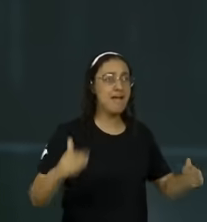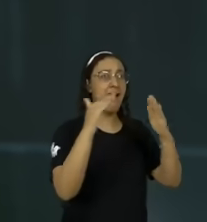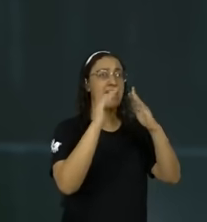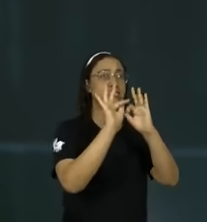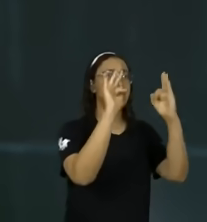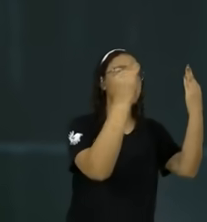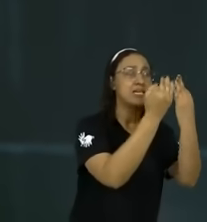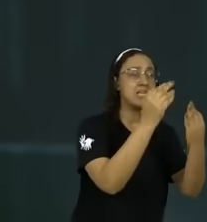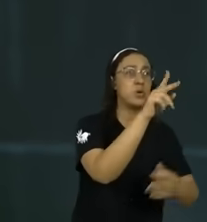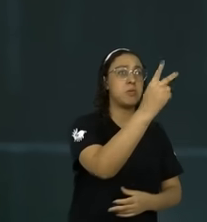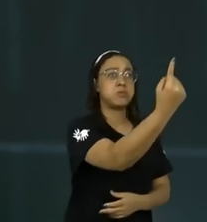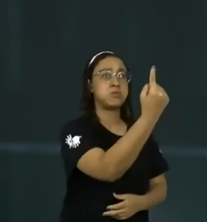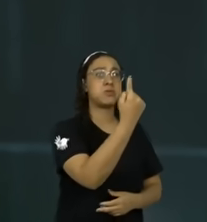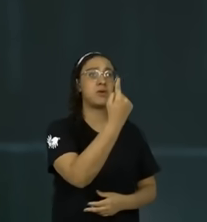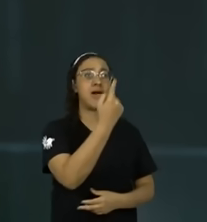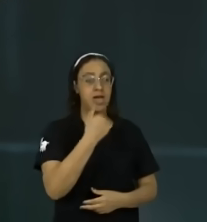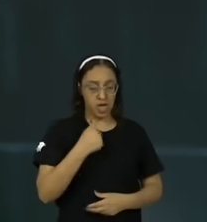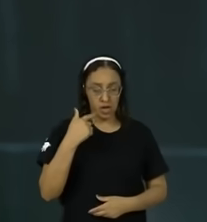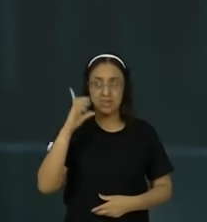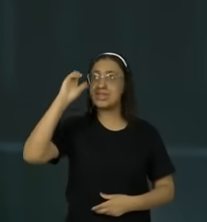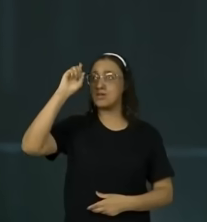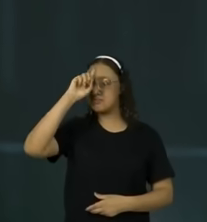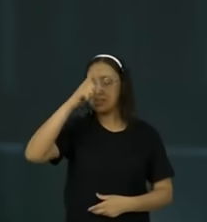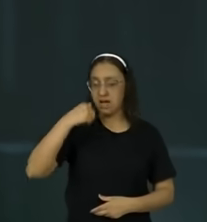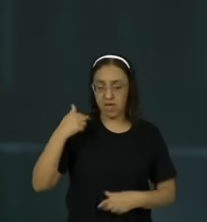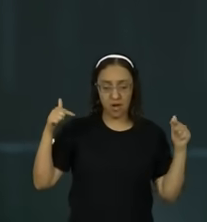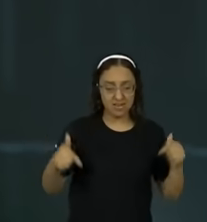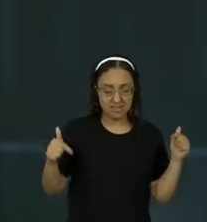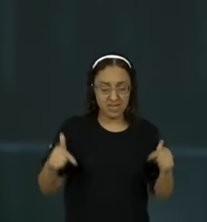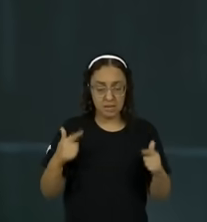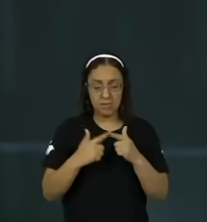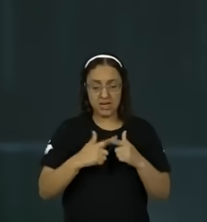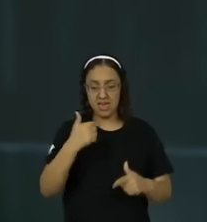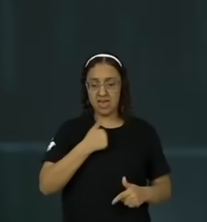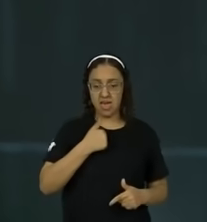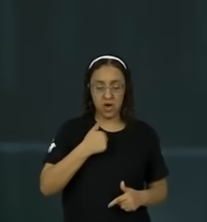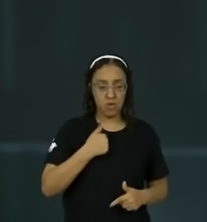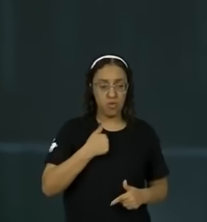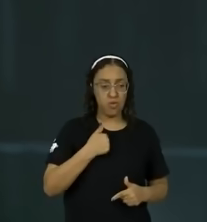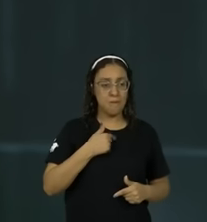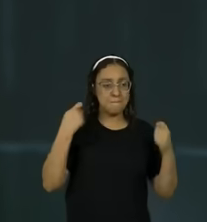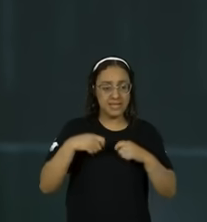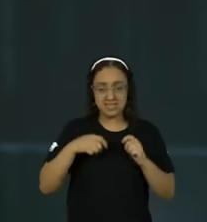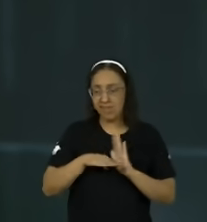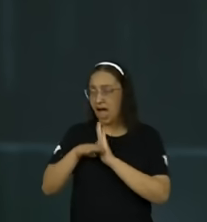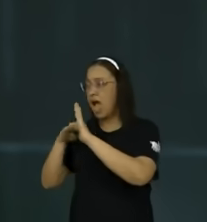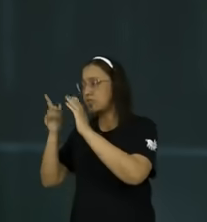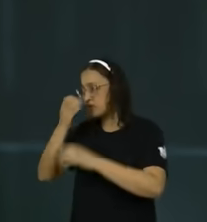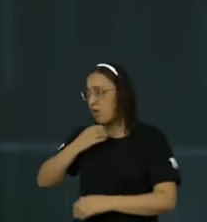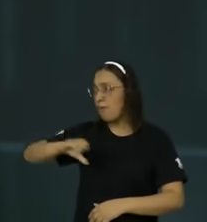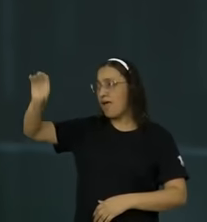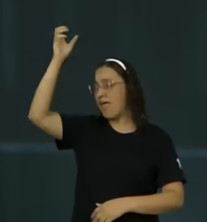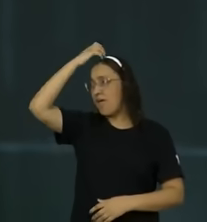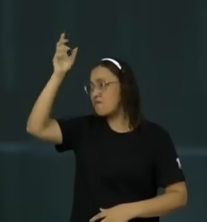sonho não quebrou, esse sonho não morreu, esse sonho não faliu. Não eram lágrimas de um homem homem traumatizado eram lágrimas de um homem